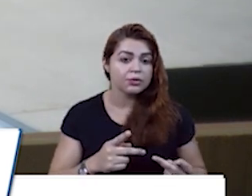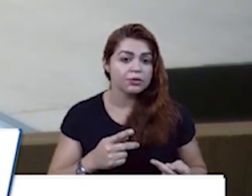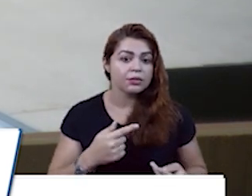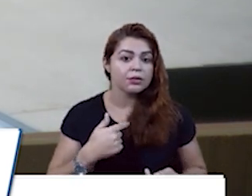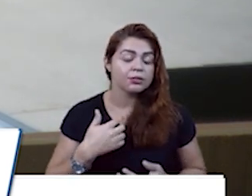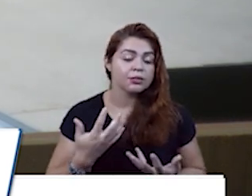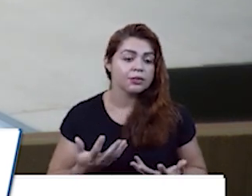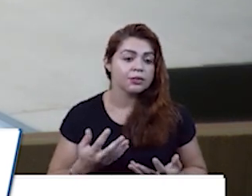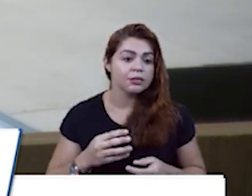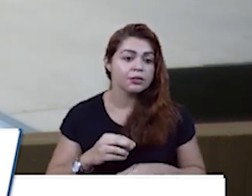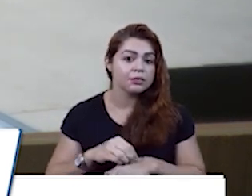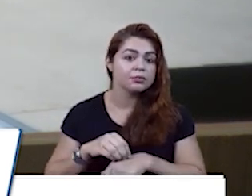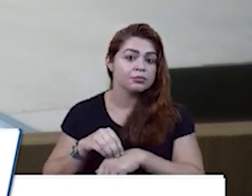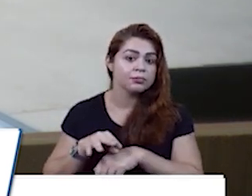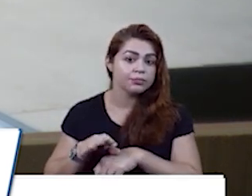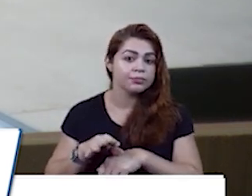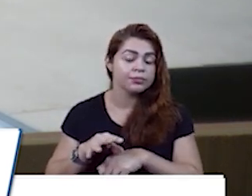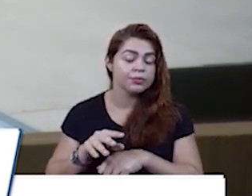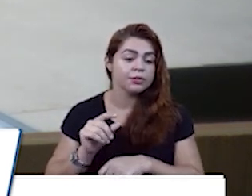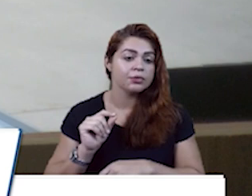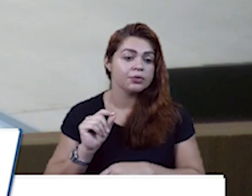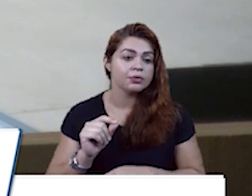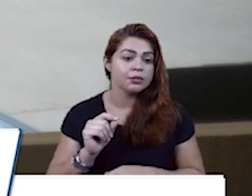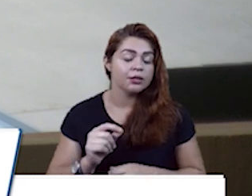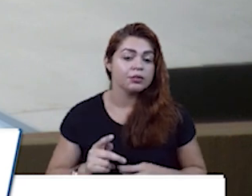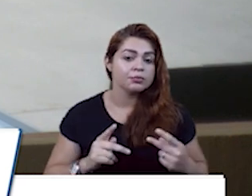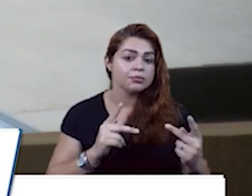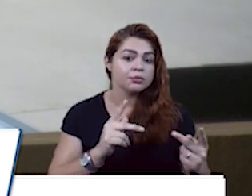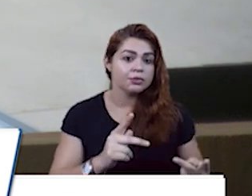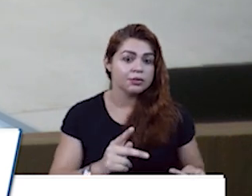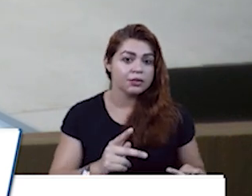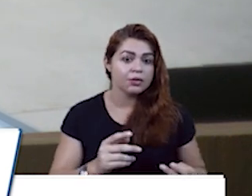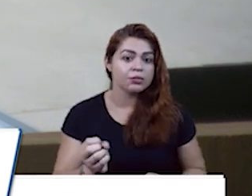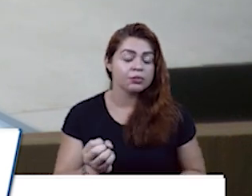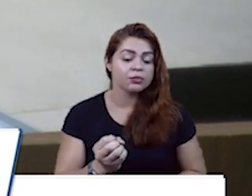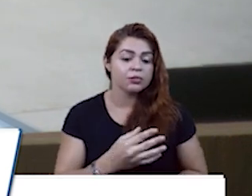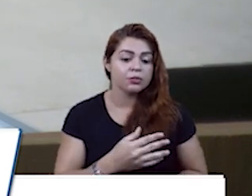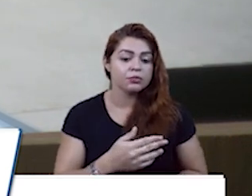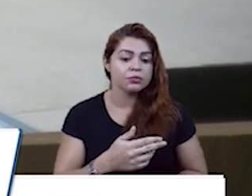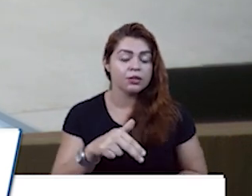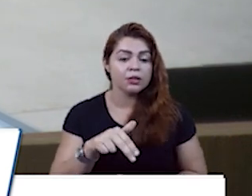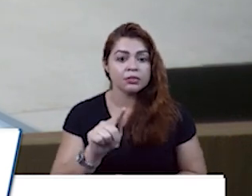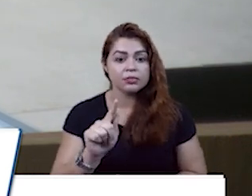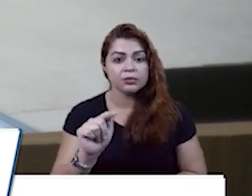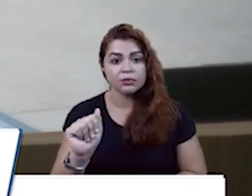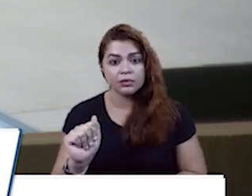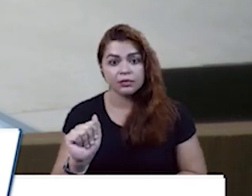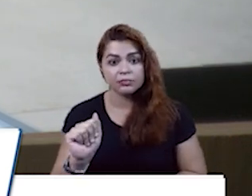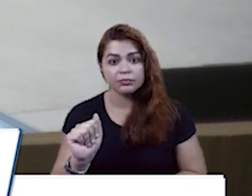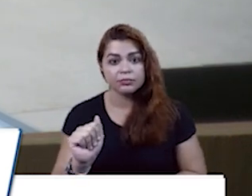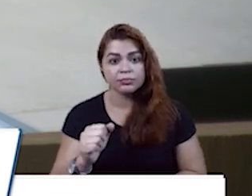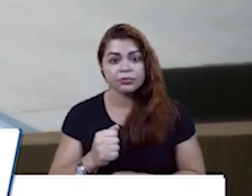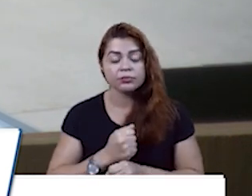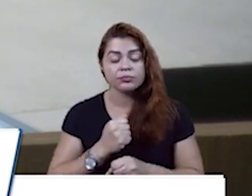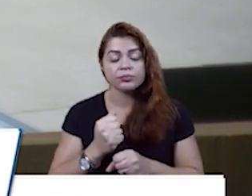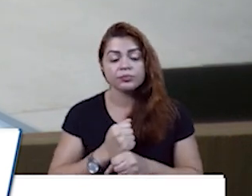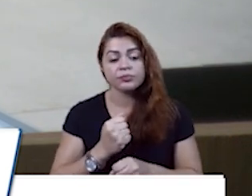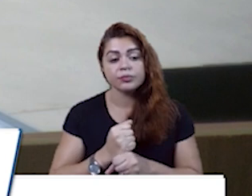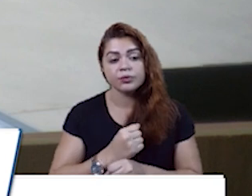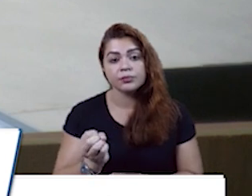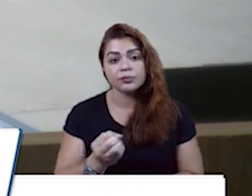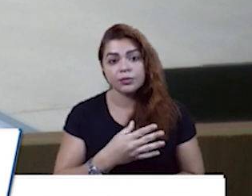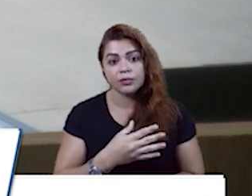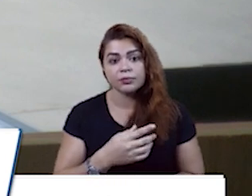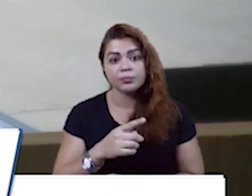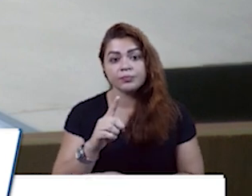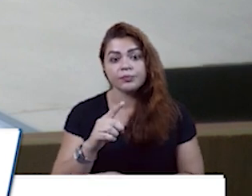Excelência visite o novo NGA que está sendo construído. Eu tive lá visitando, a estrutura muito grande, vai ser uma estrutura